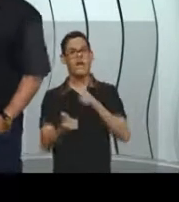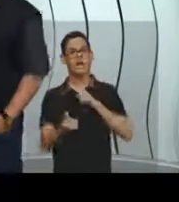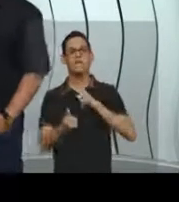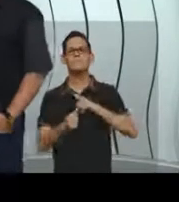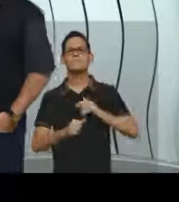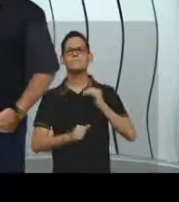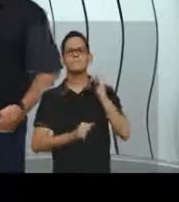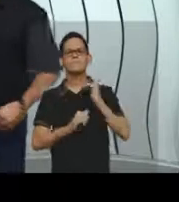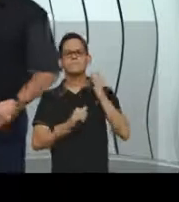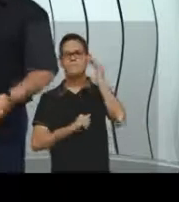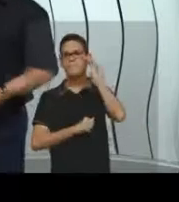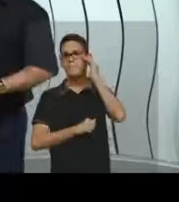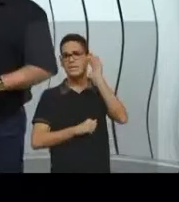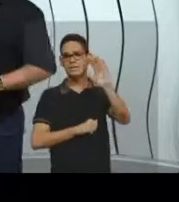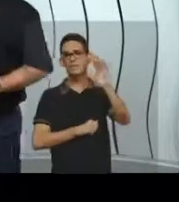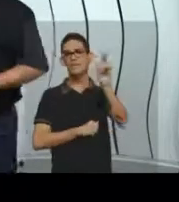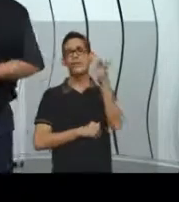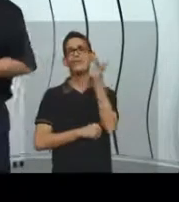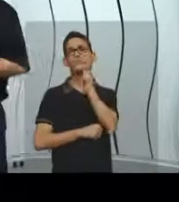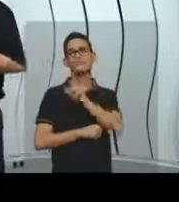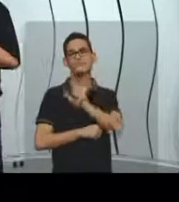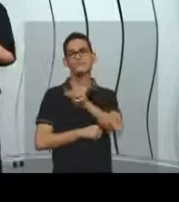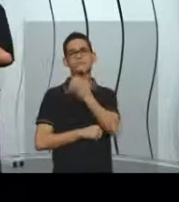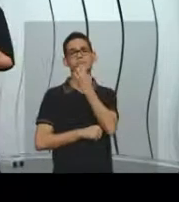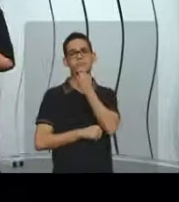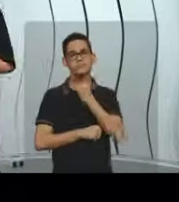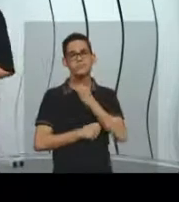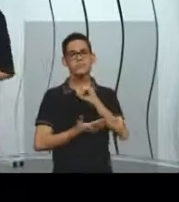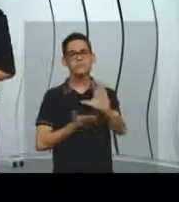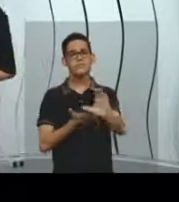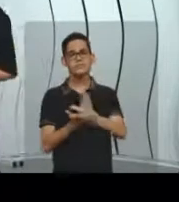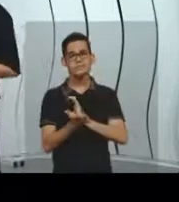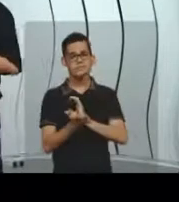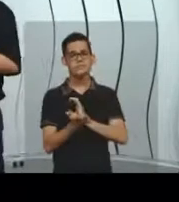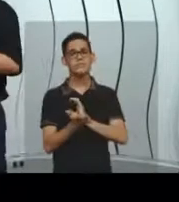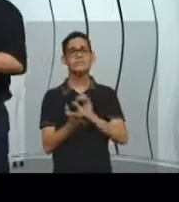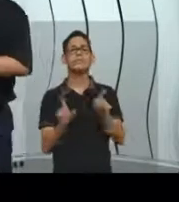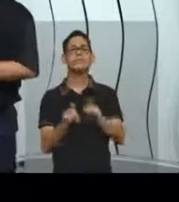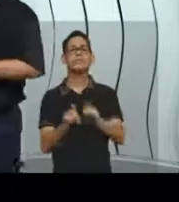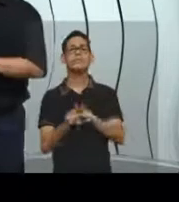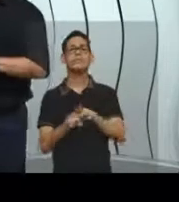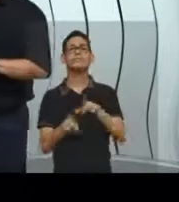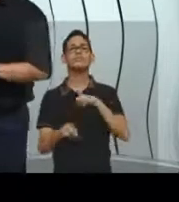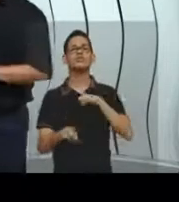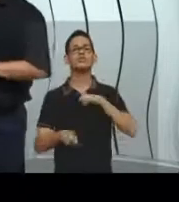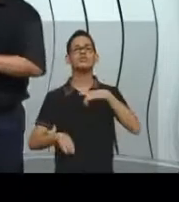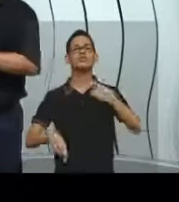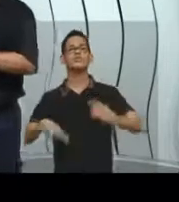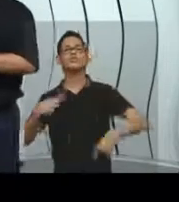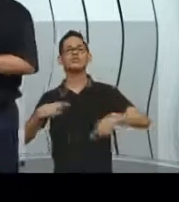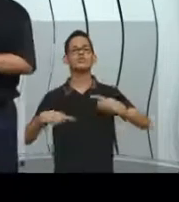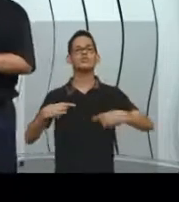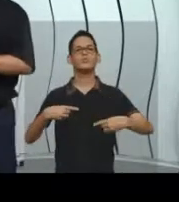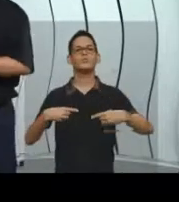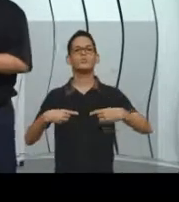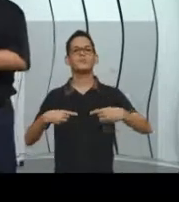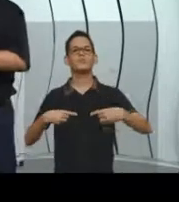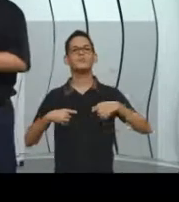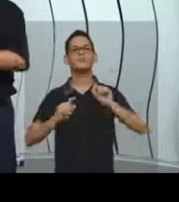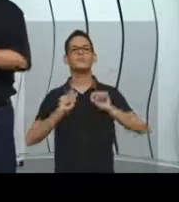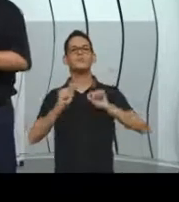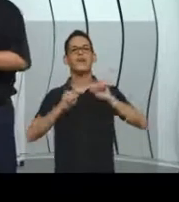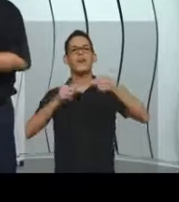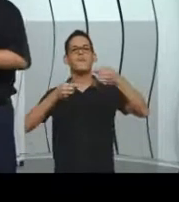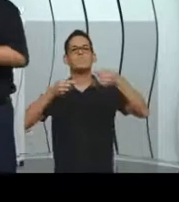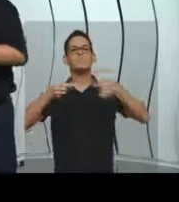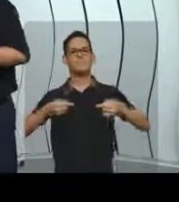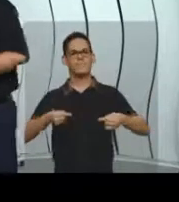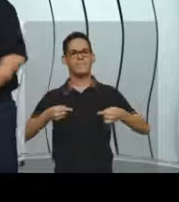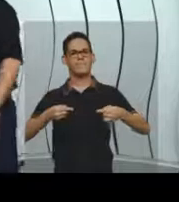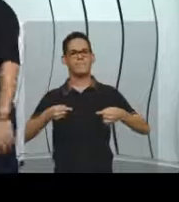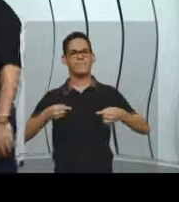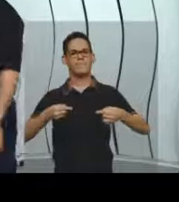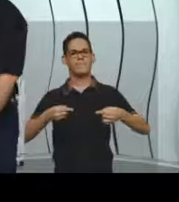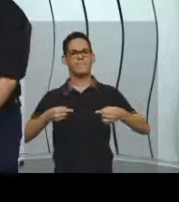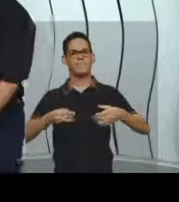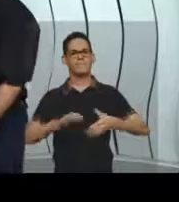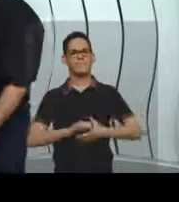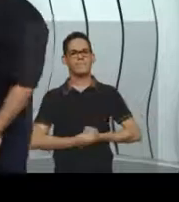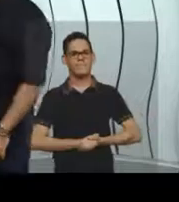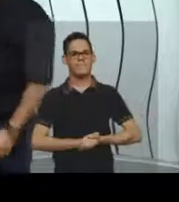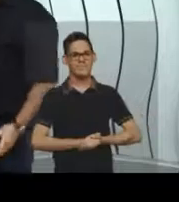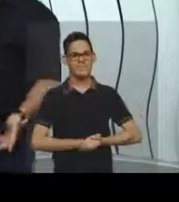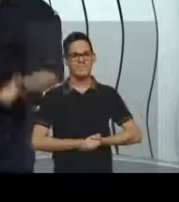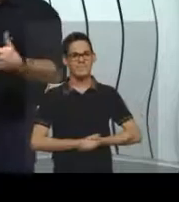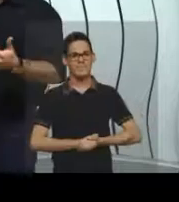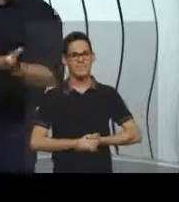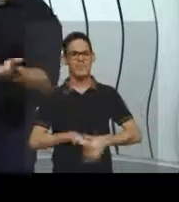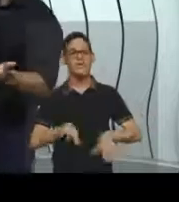período, também compartilharam o jogo político. Então, havia um controle político, um domínio político entre essas duas